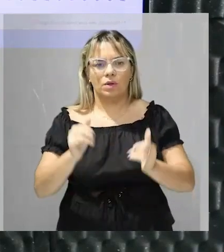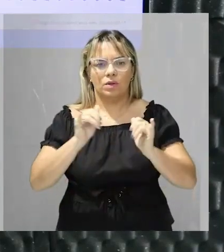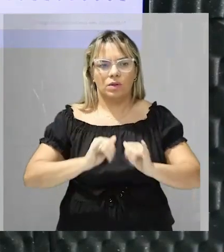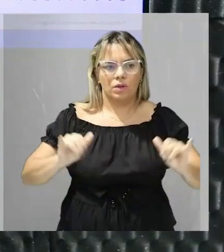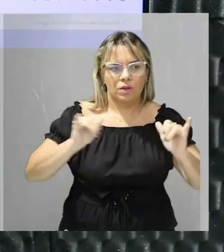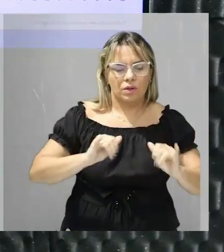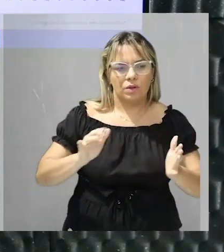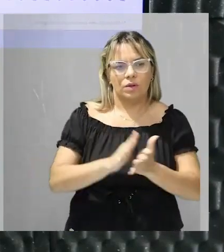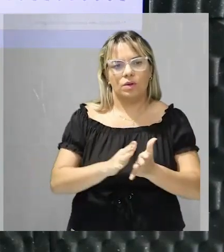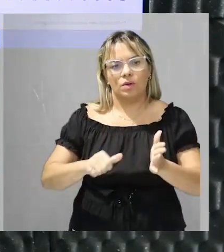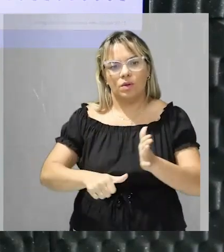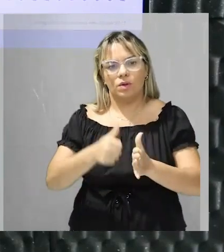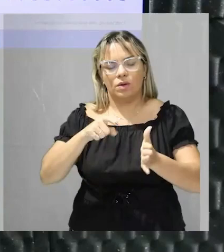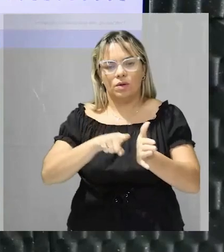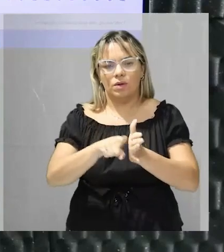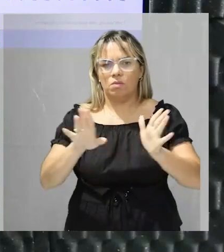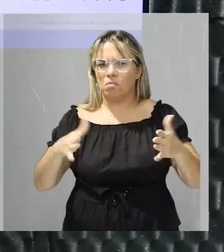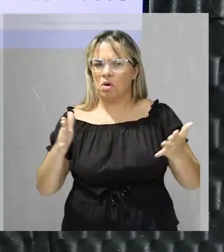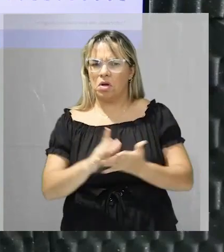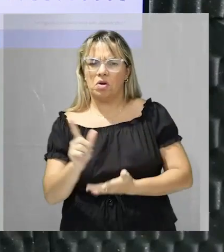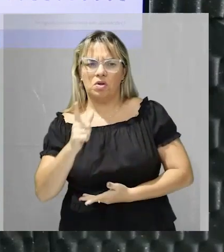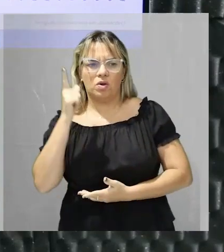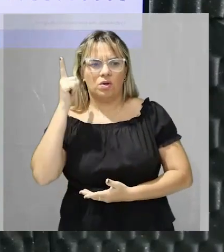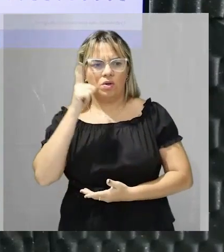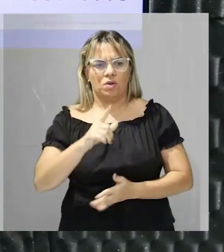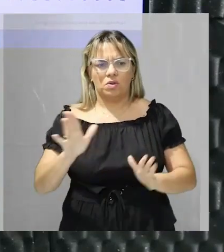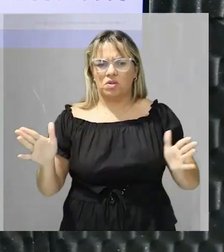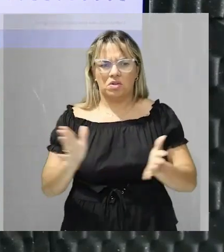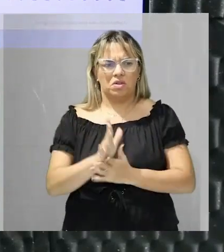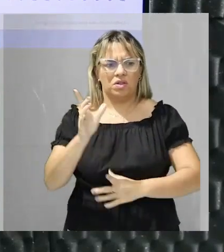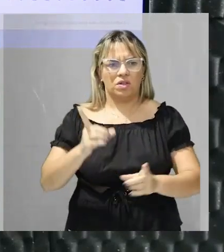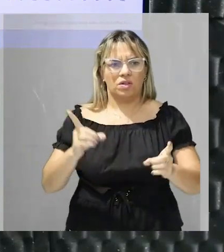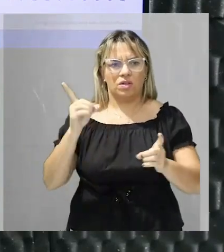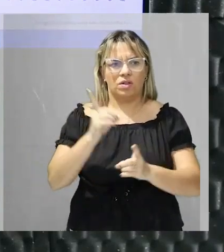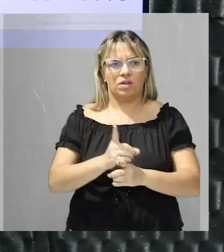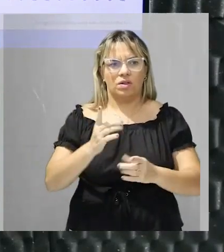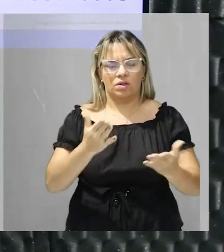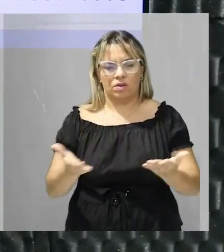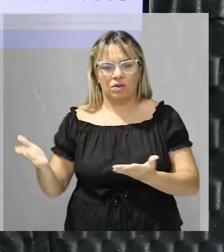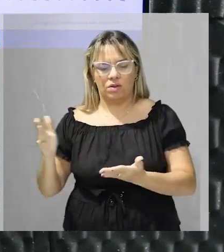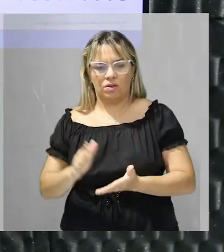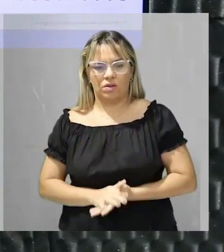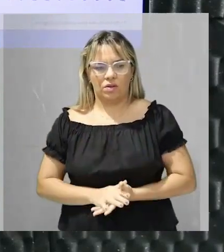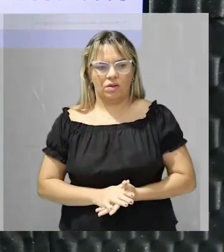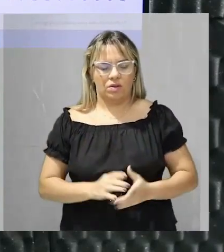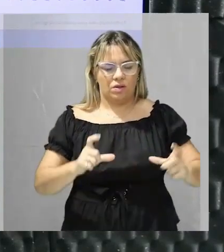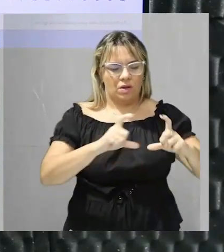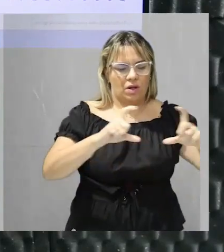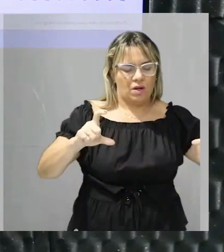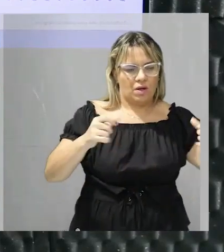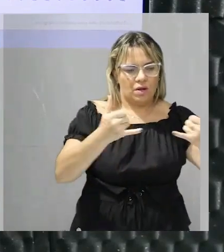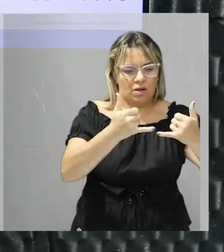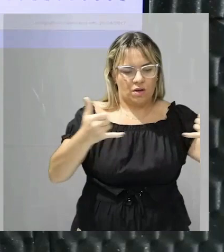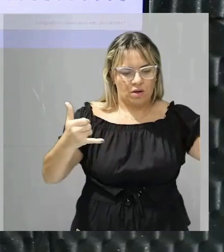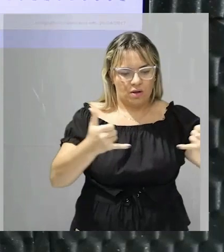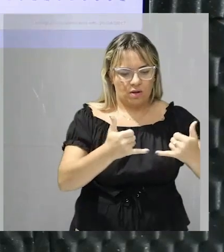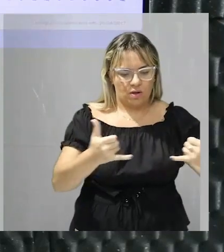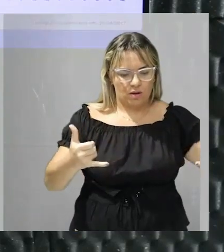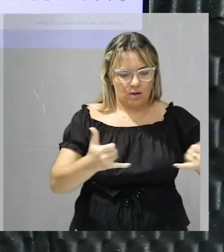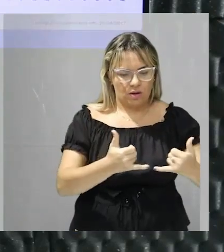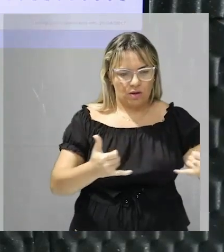Renato cadê o comando eu não consegui achar gente o comando tá bem aqui ó são essas quatro linhas antes